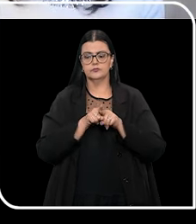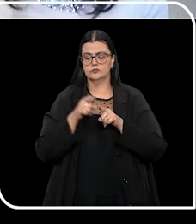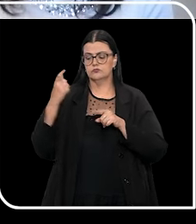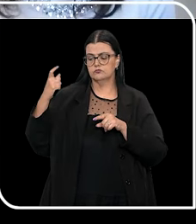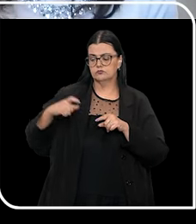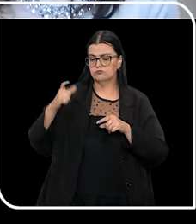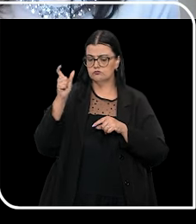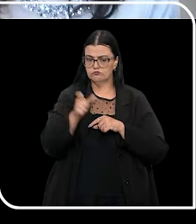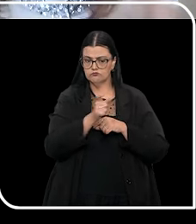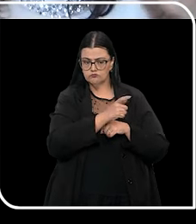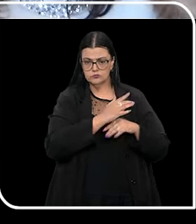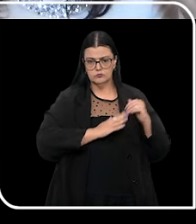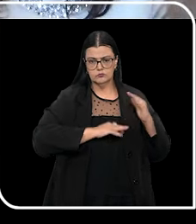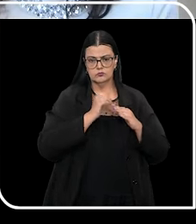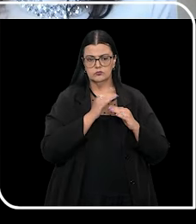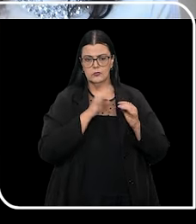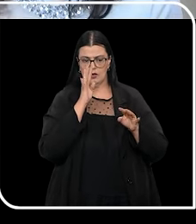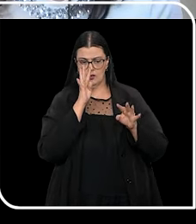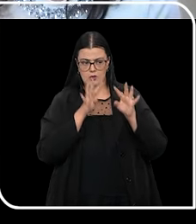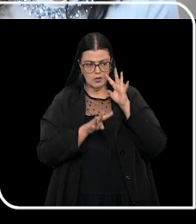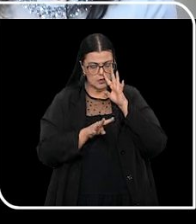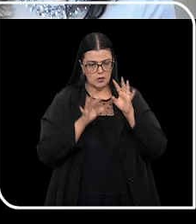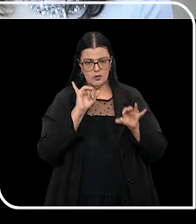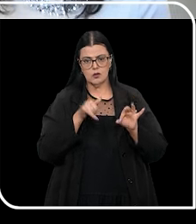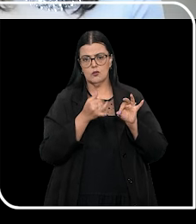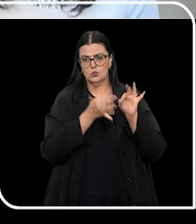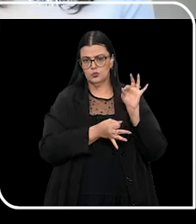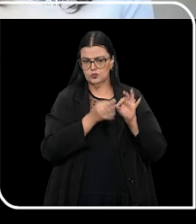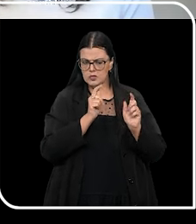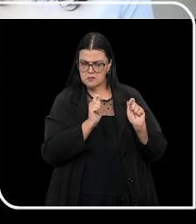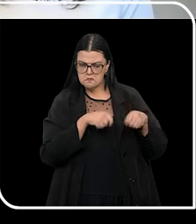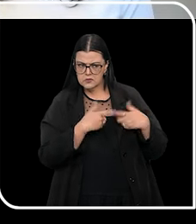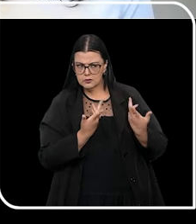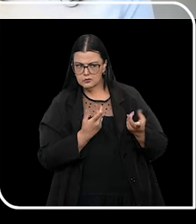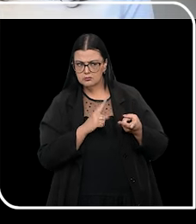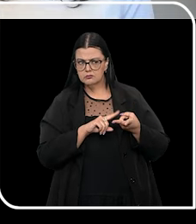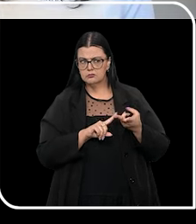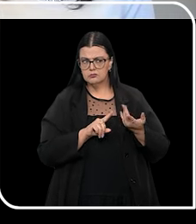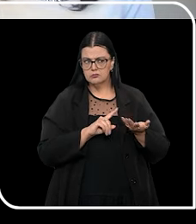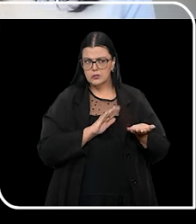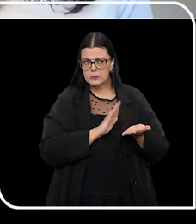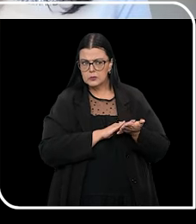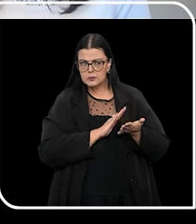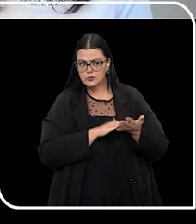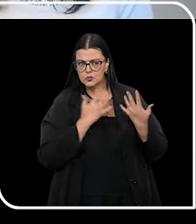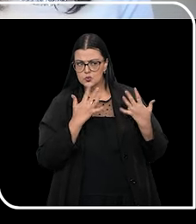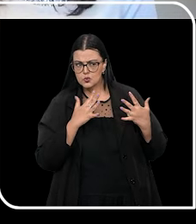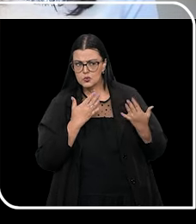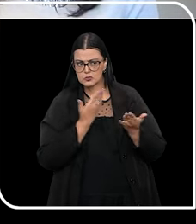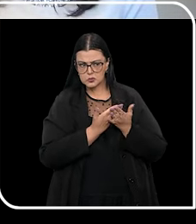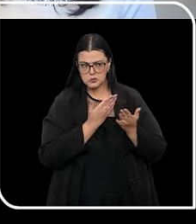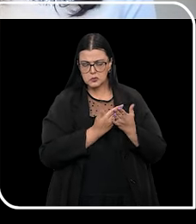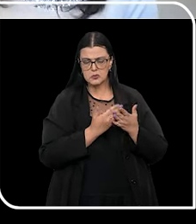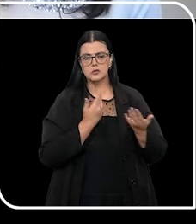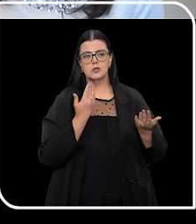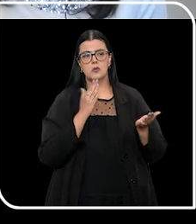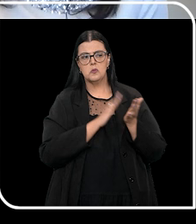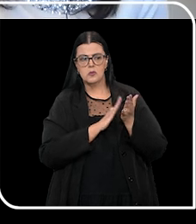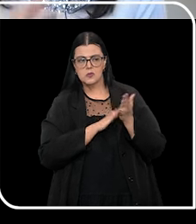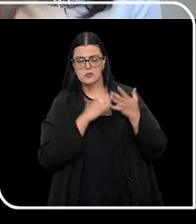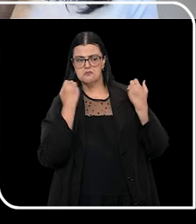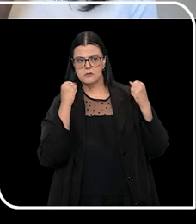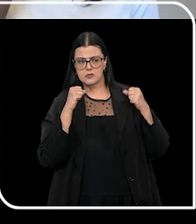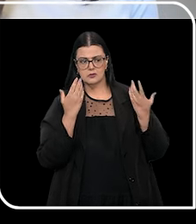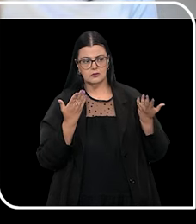as nossas atitudes do nosso julgamento da capacidade da pessoa aquilo que a gente parabeniza por ele tá indo na escola por ele tá indo